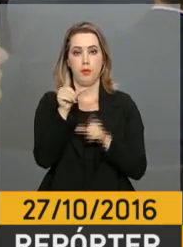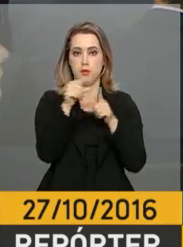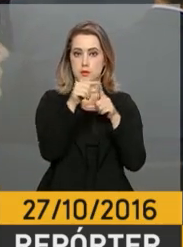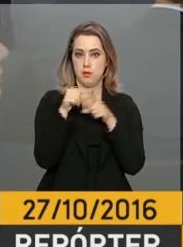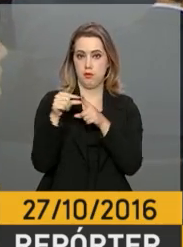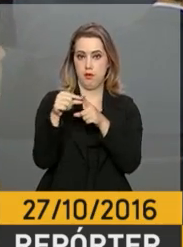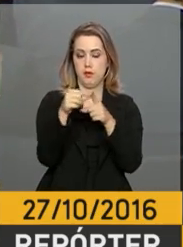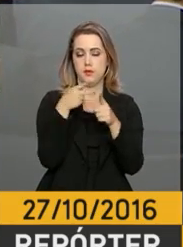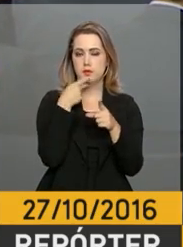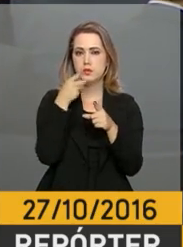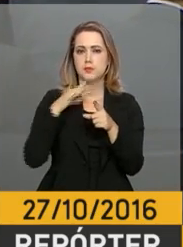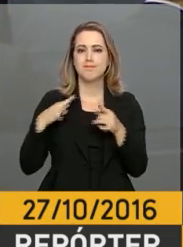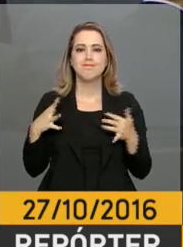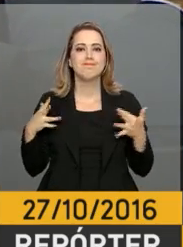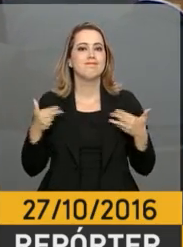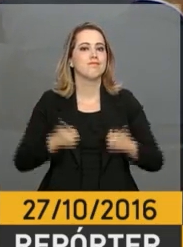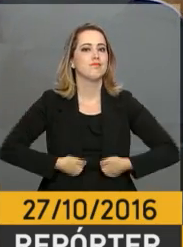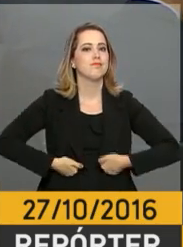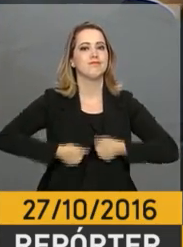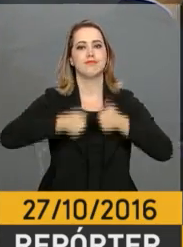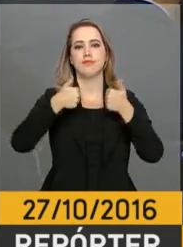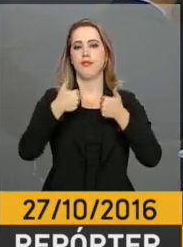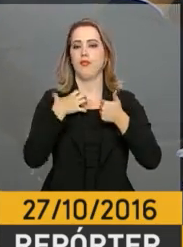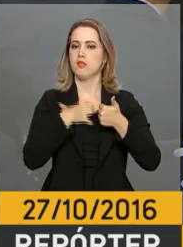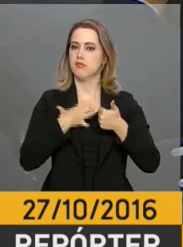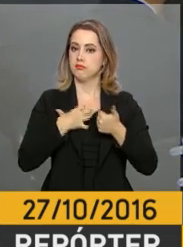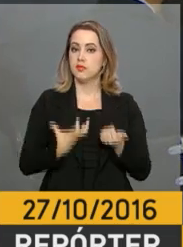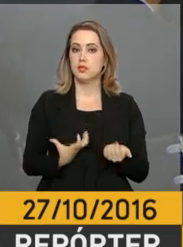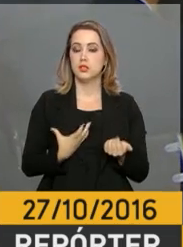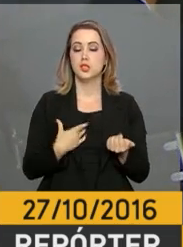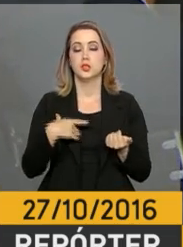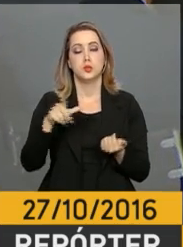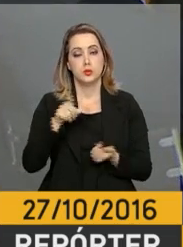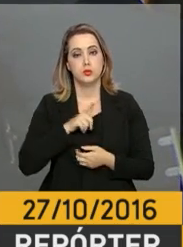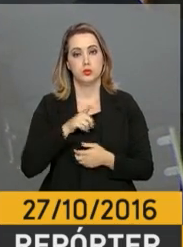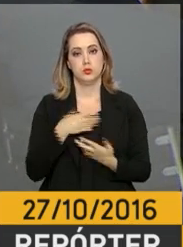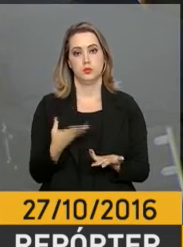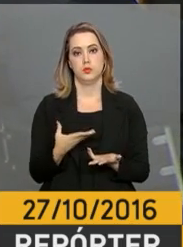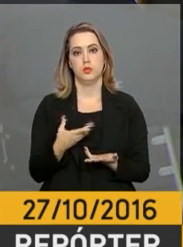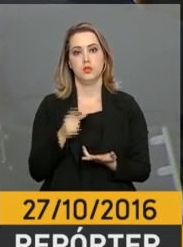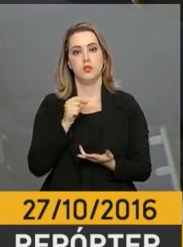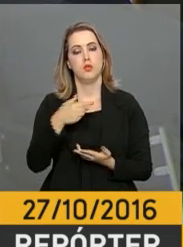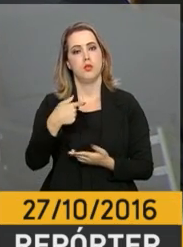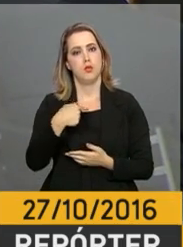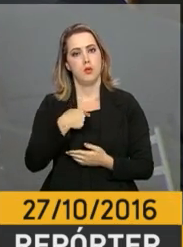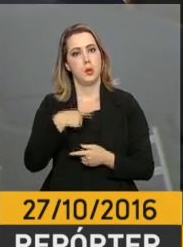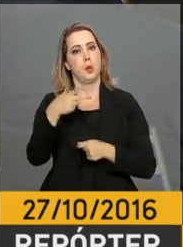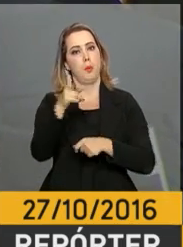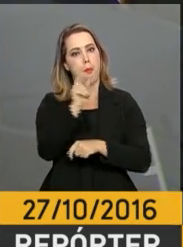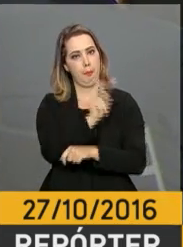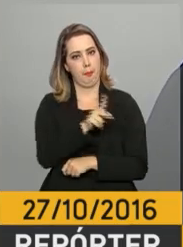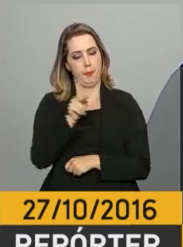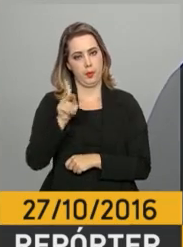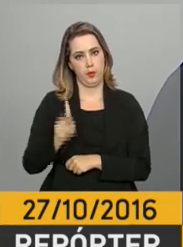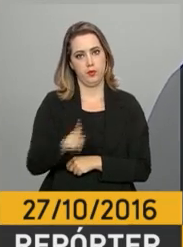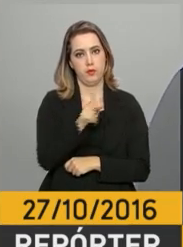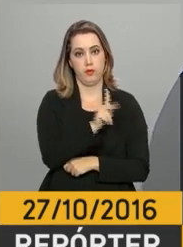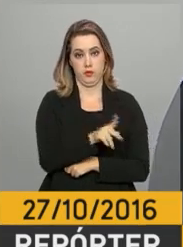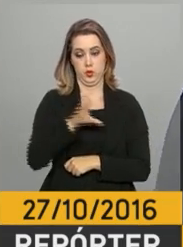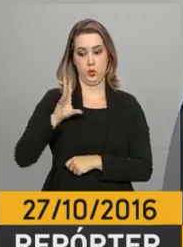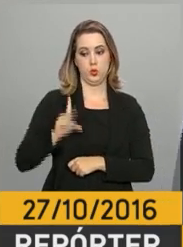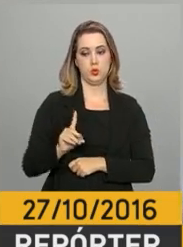senes ordinária satisfação que tive na qualidade de professor de direito